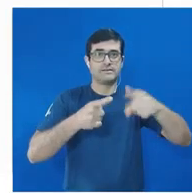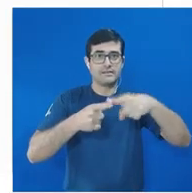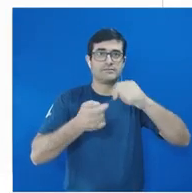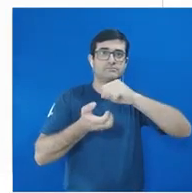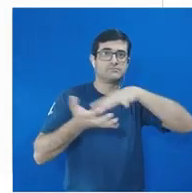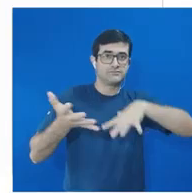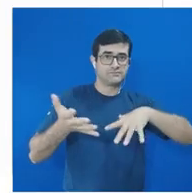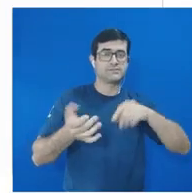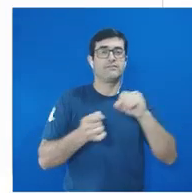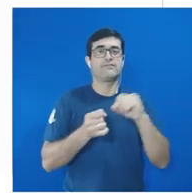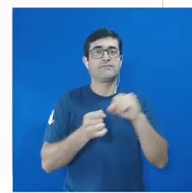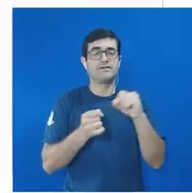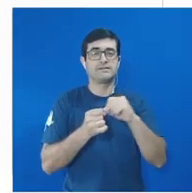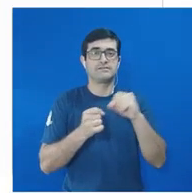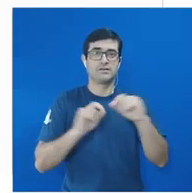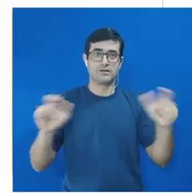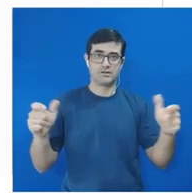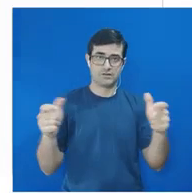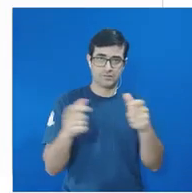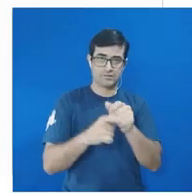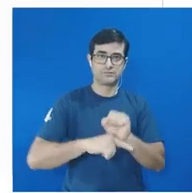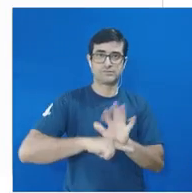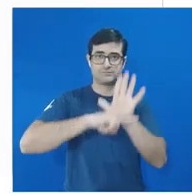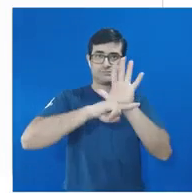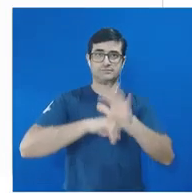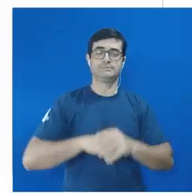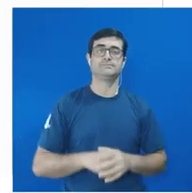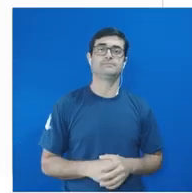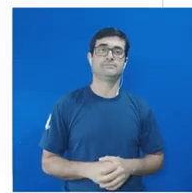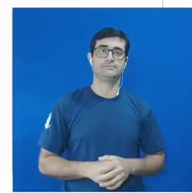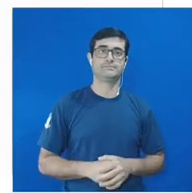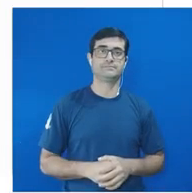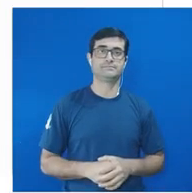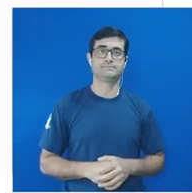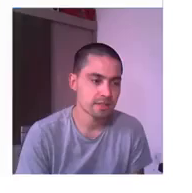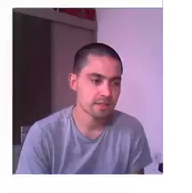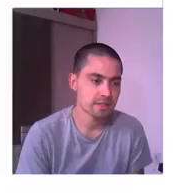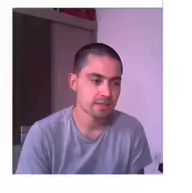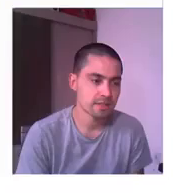Na próxima aula a gente vai fazer um exercício utilizando a equação geral dos gases.